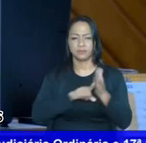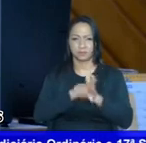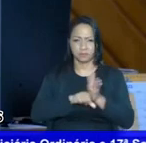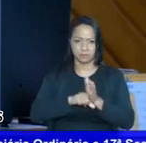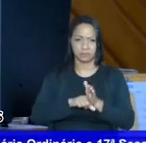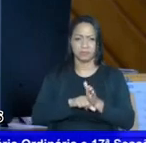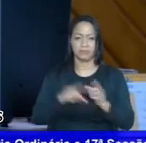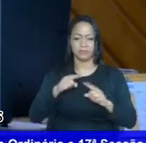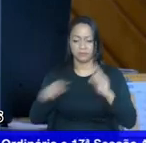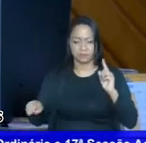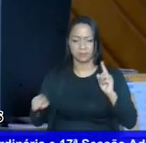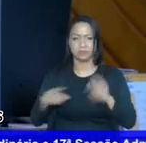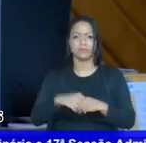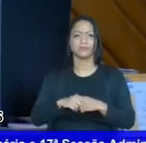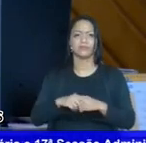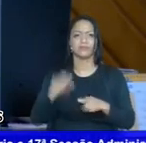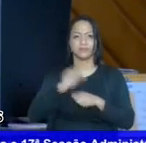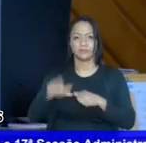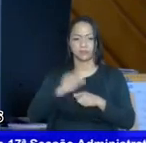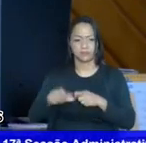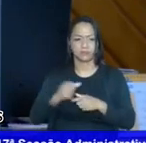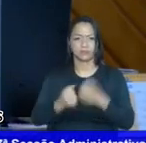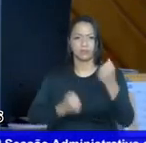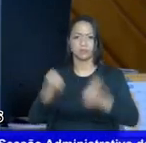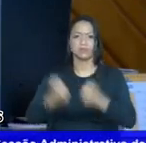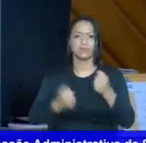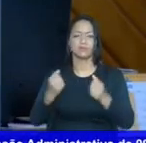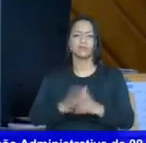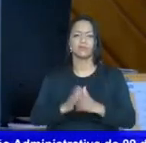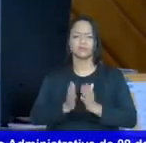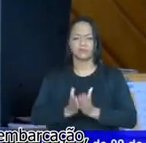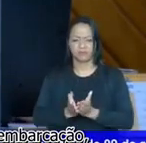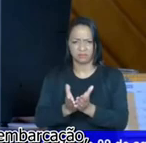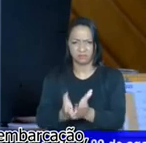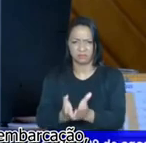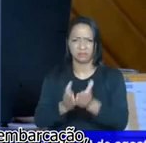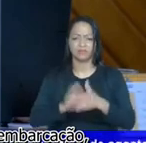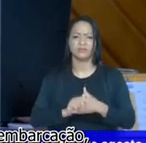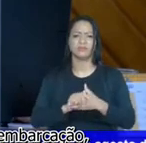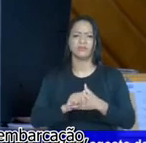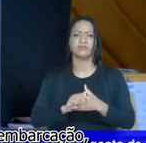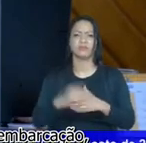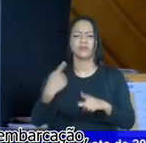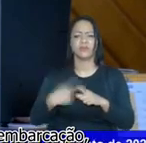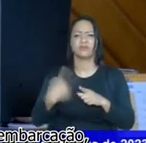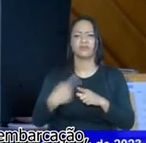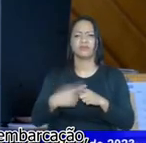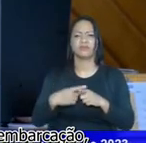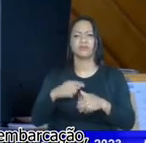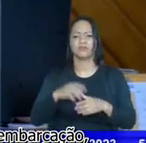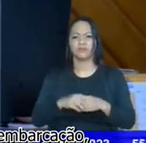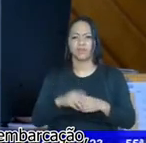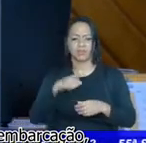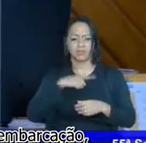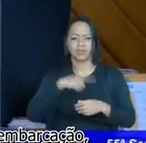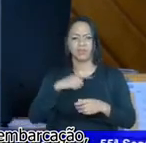aí diversamente, de Vossas Excelências, a locação irregular de uma embarcação. Isso porque, nessa embarcação,